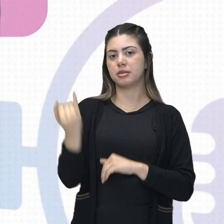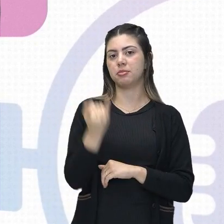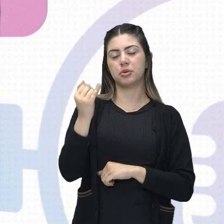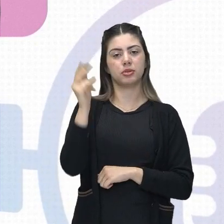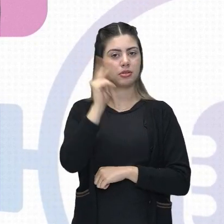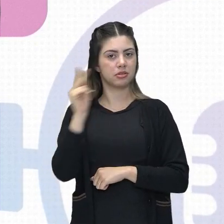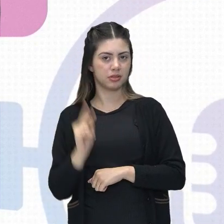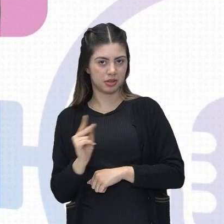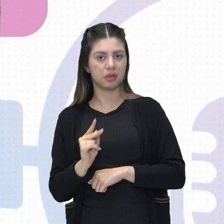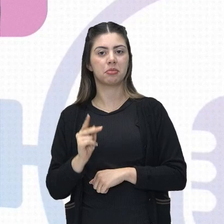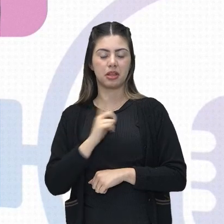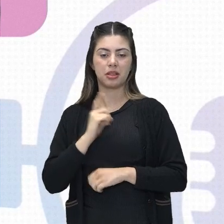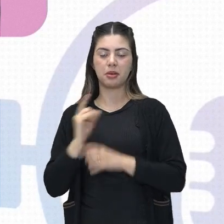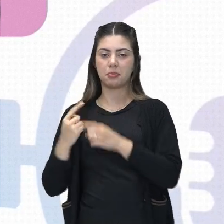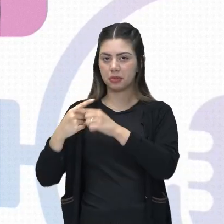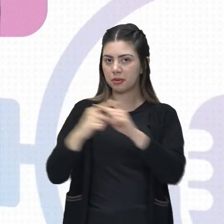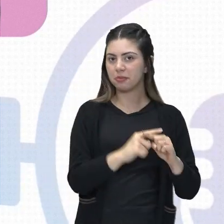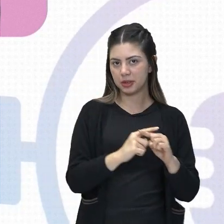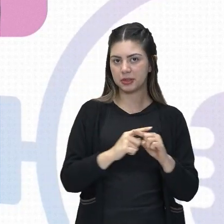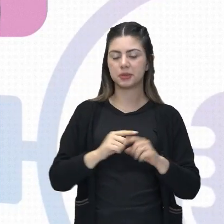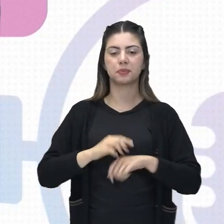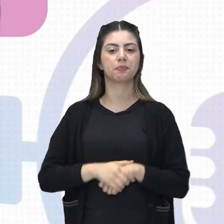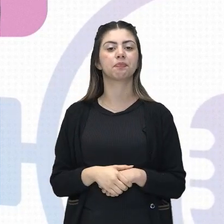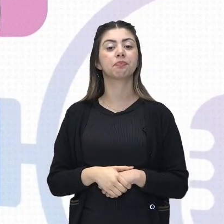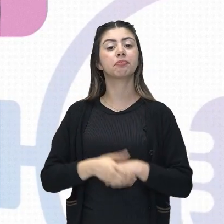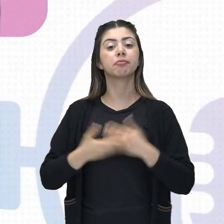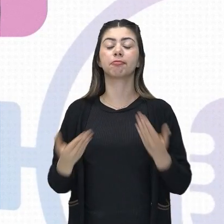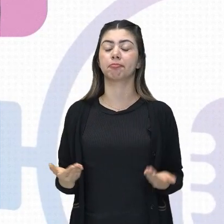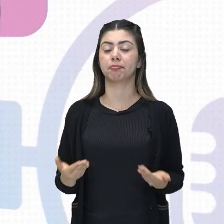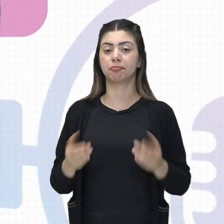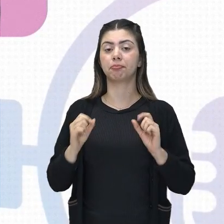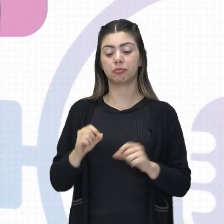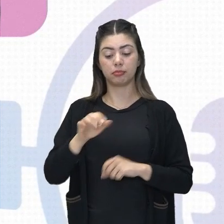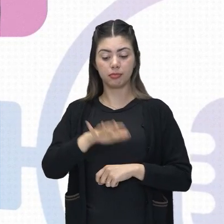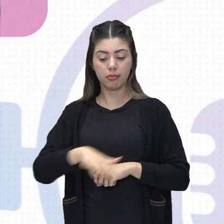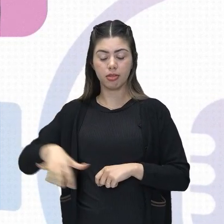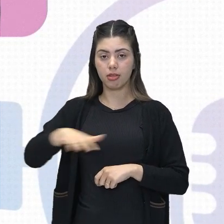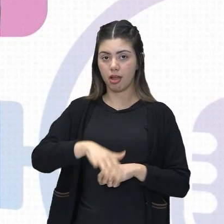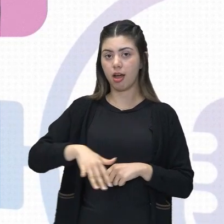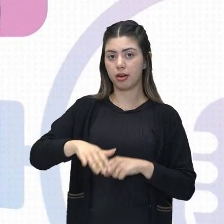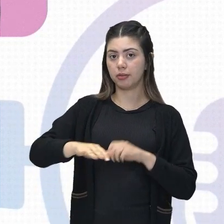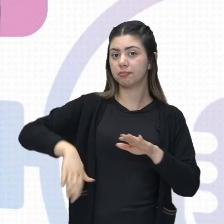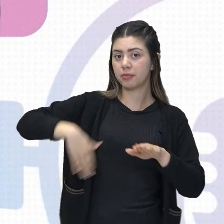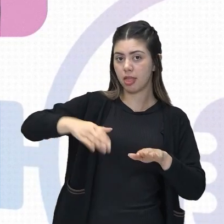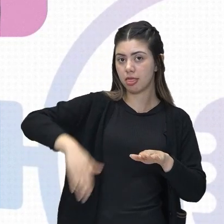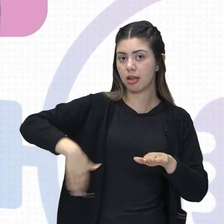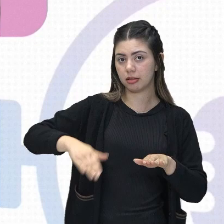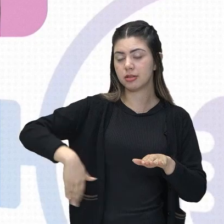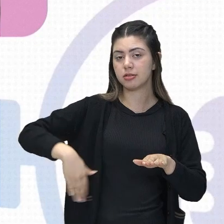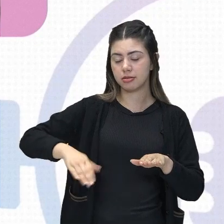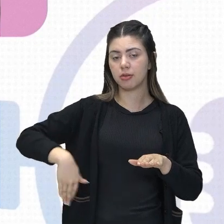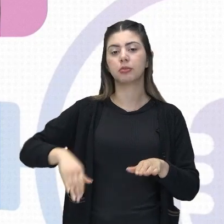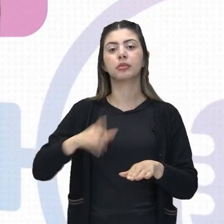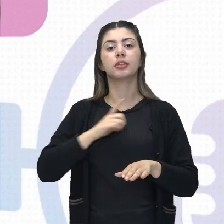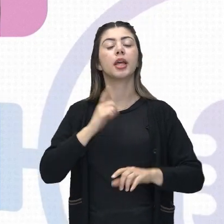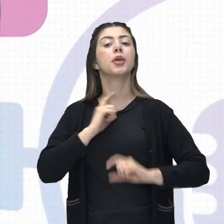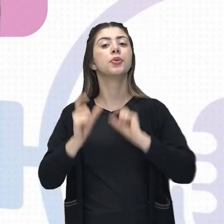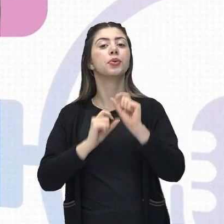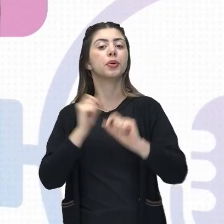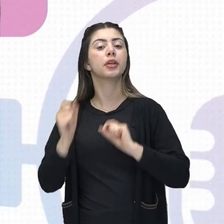história olímpica. Enquanto isso, na natação, a disputa por medalhas